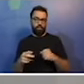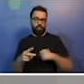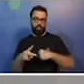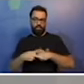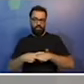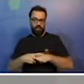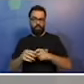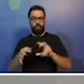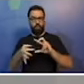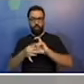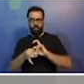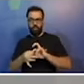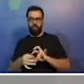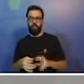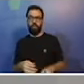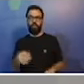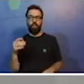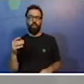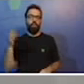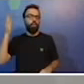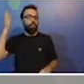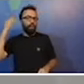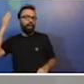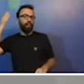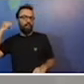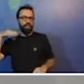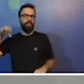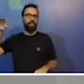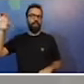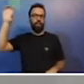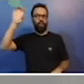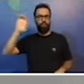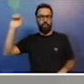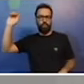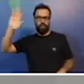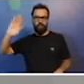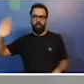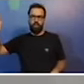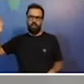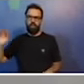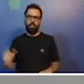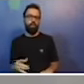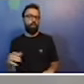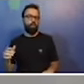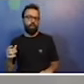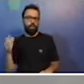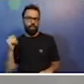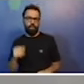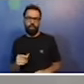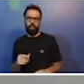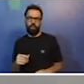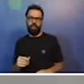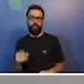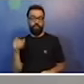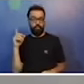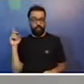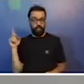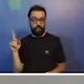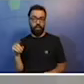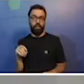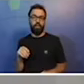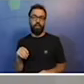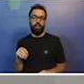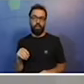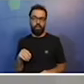absolutismo, em que o rei tinha poderes completos sobre o destino da nação. No auge desse período, o monarca